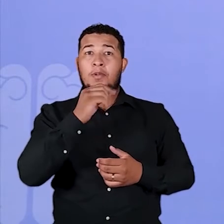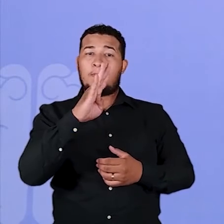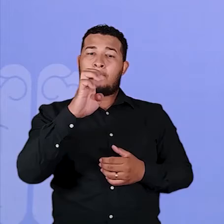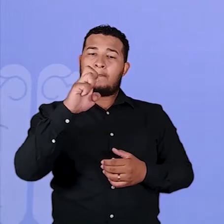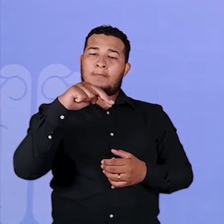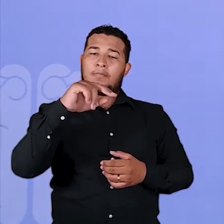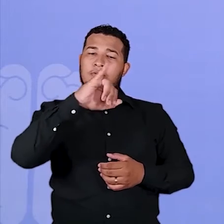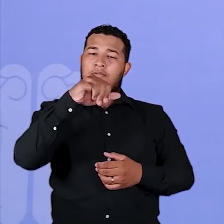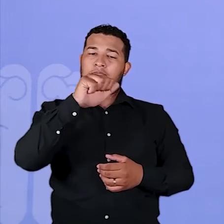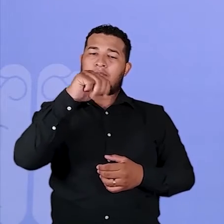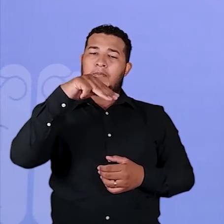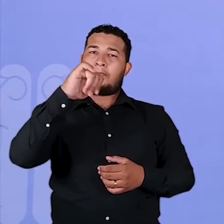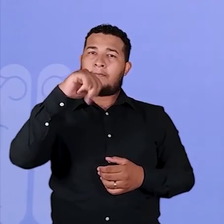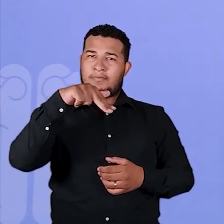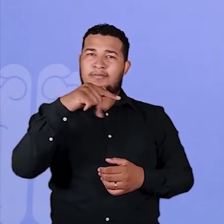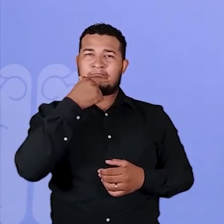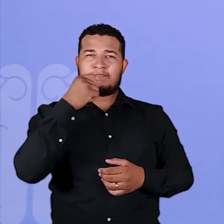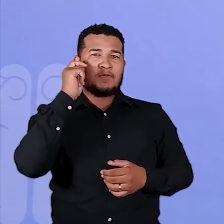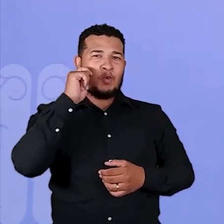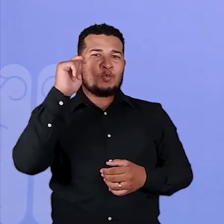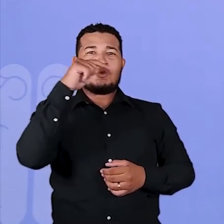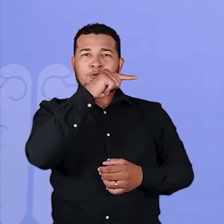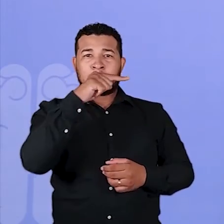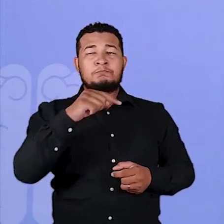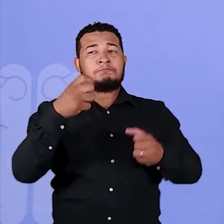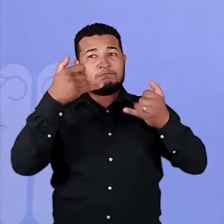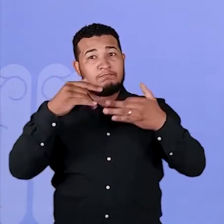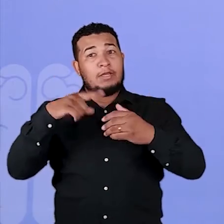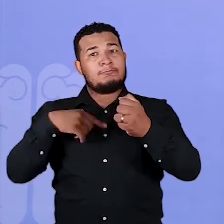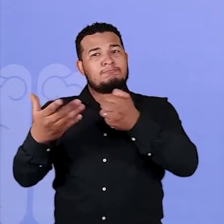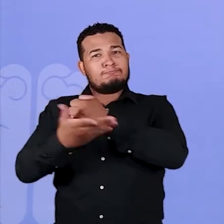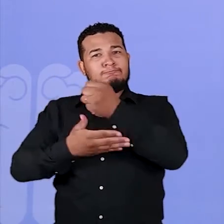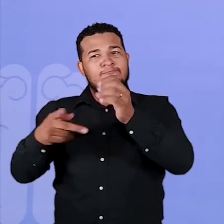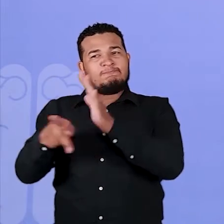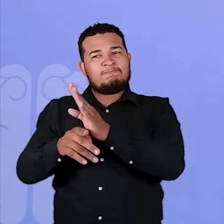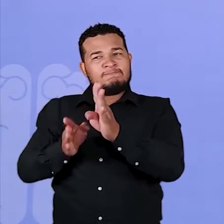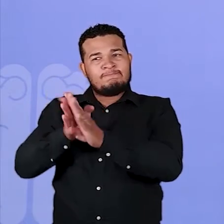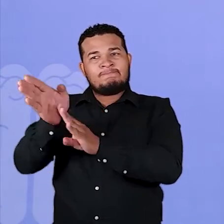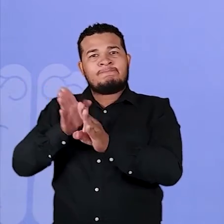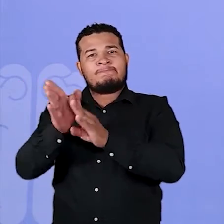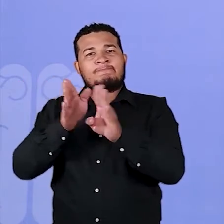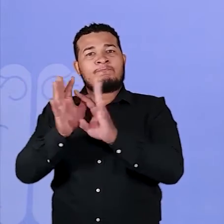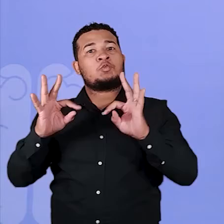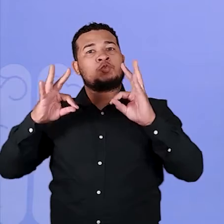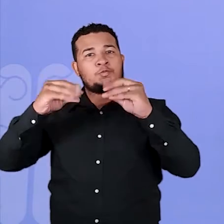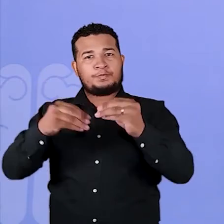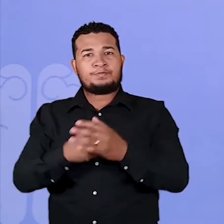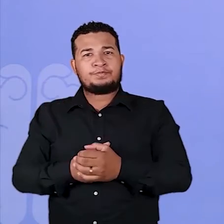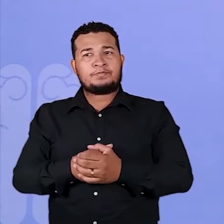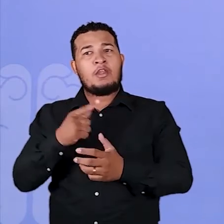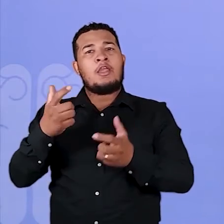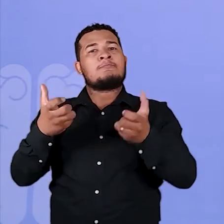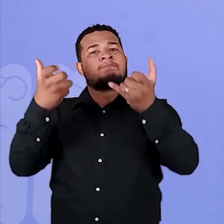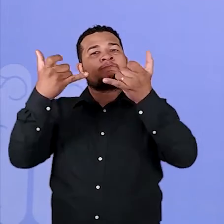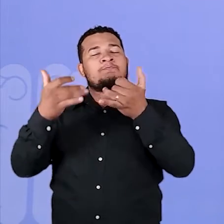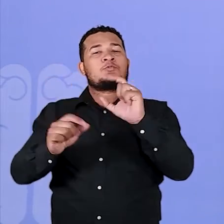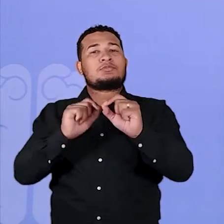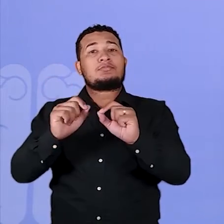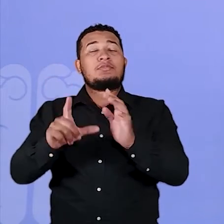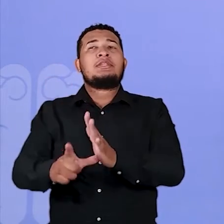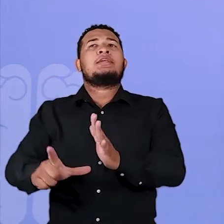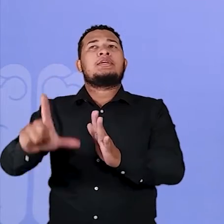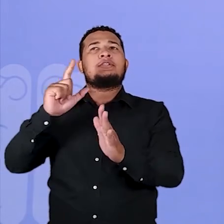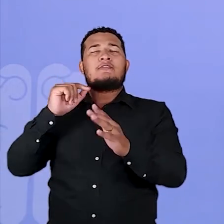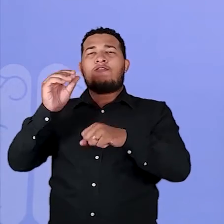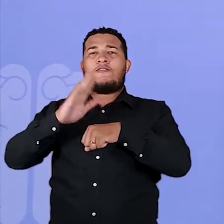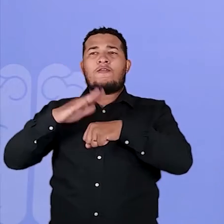Bentham, esse é o princípio que deve orientar todas as nossas ações. Então o que o Bentham está dizendo é que antes